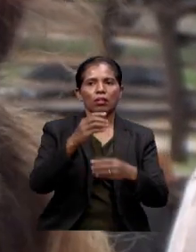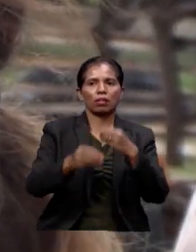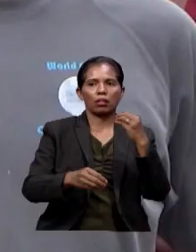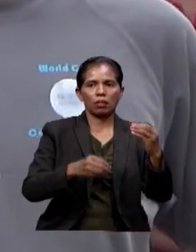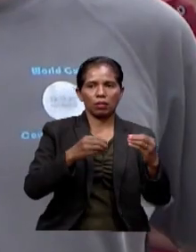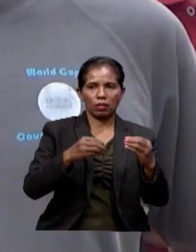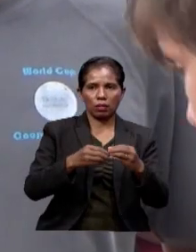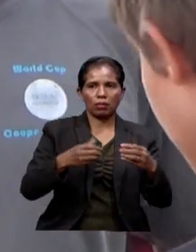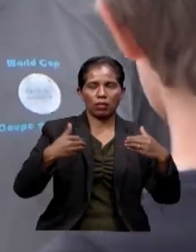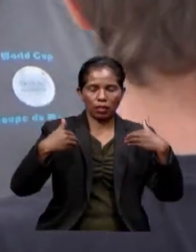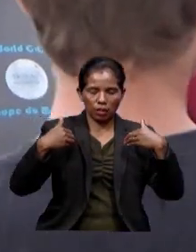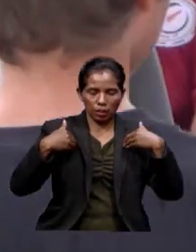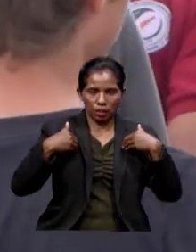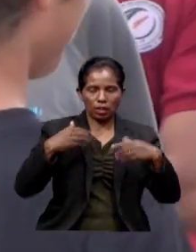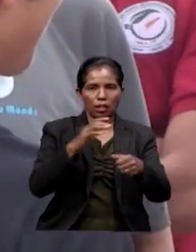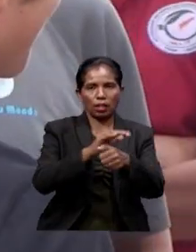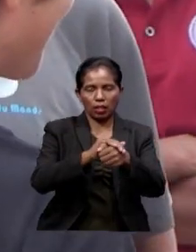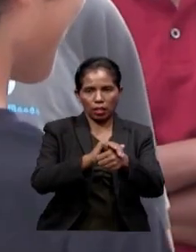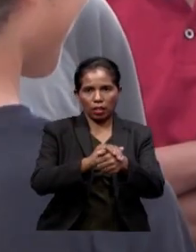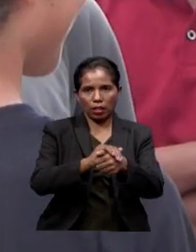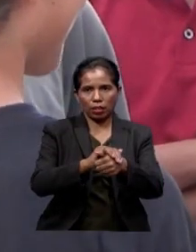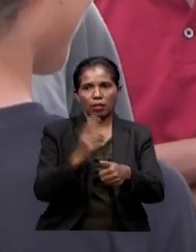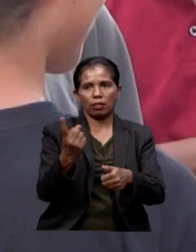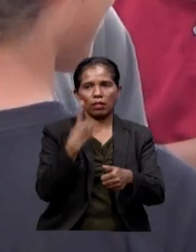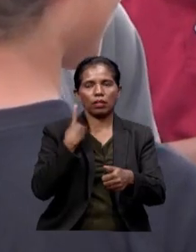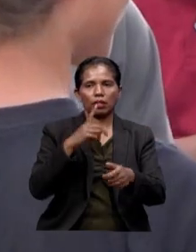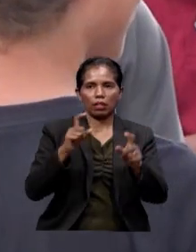aqui a kleno kira ne. Na fatin oin ita te axolog.